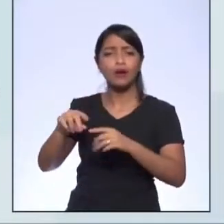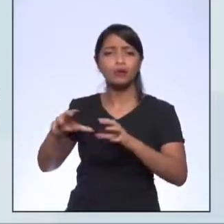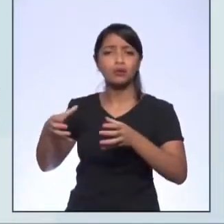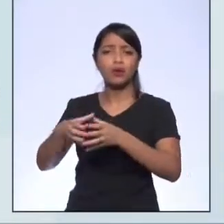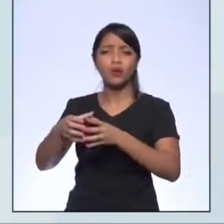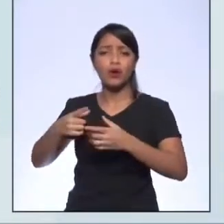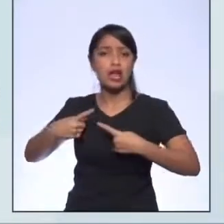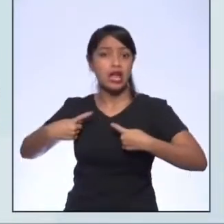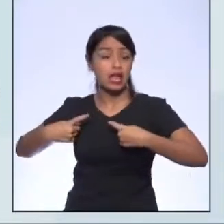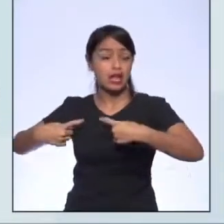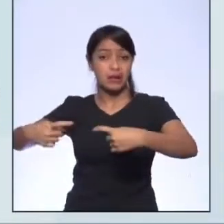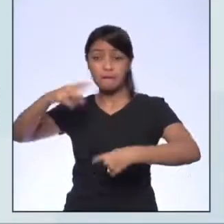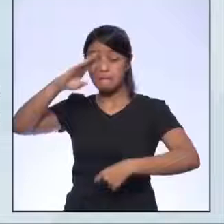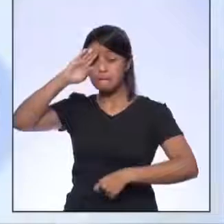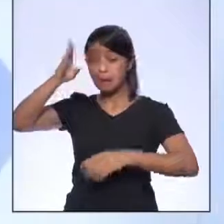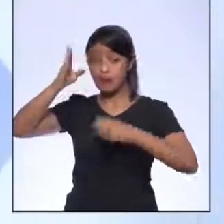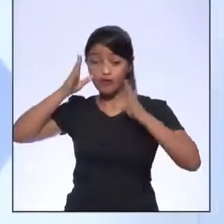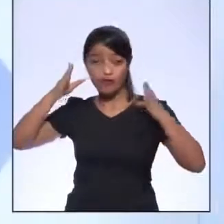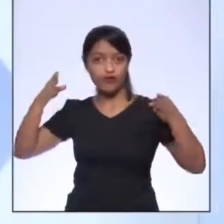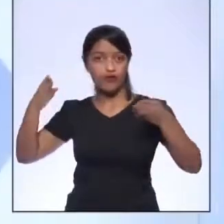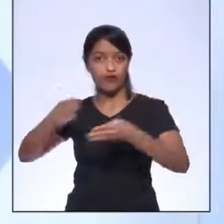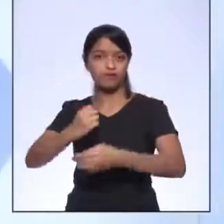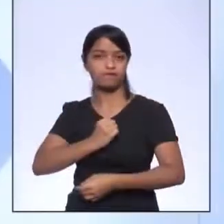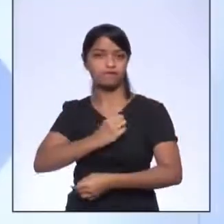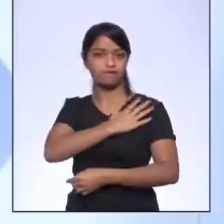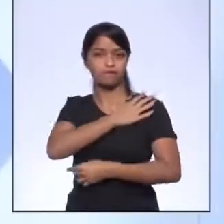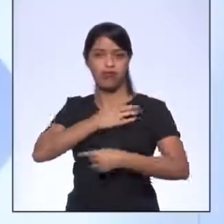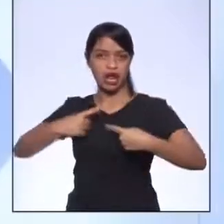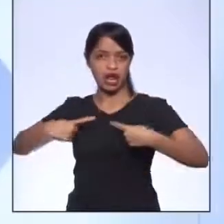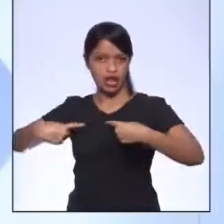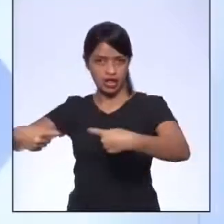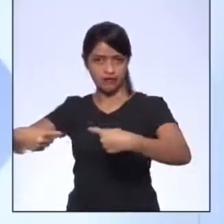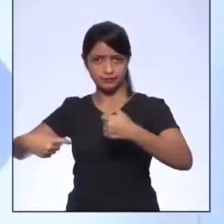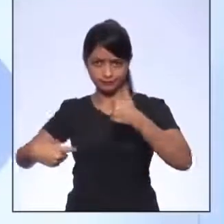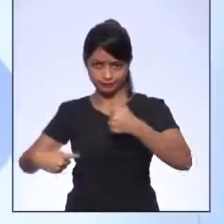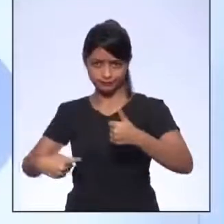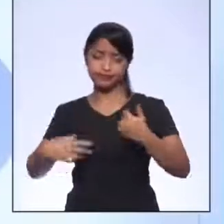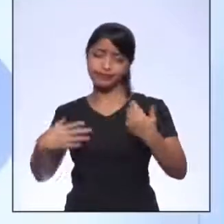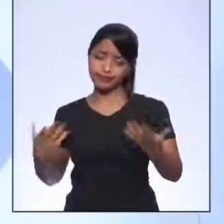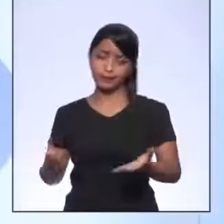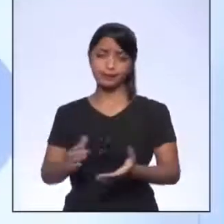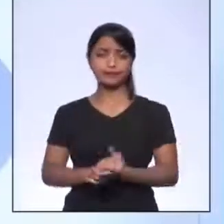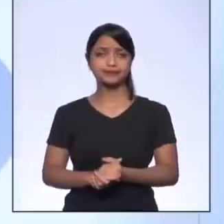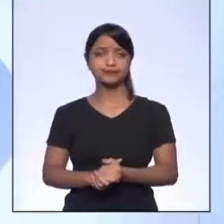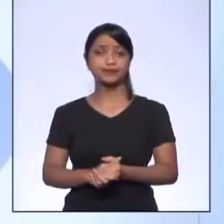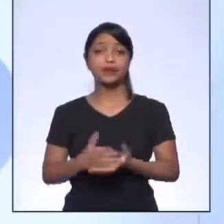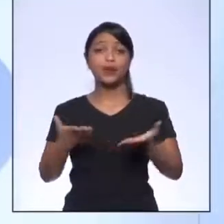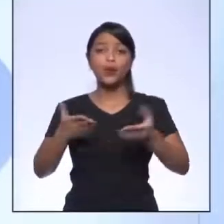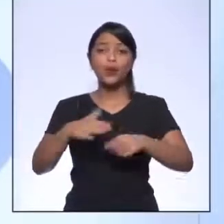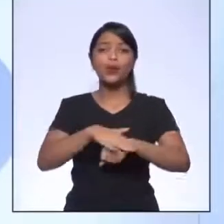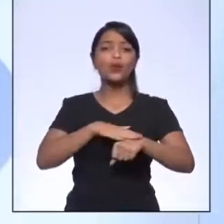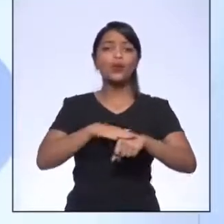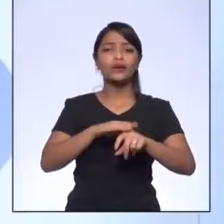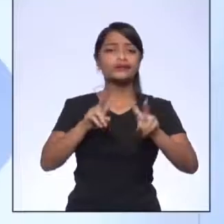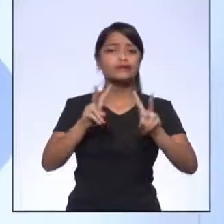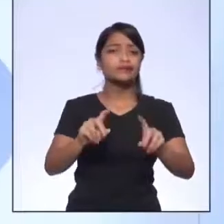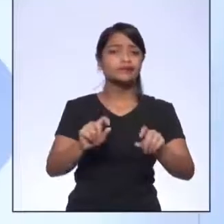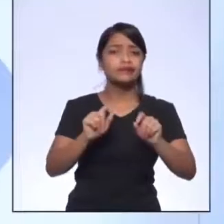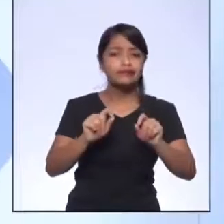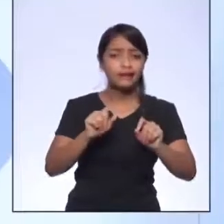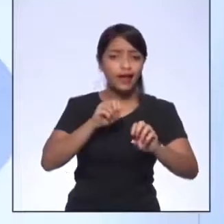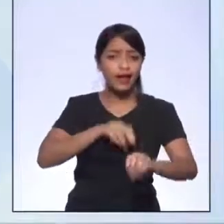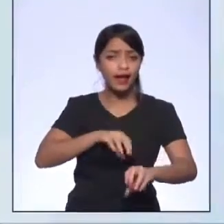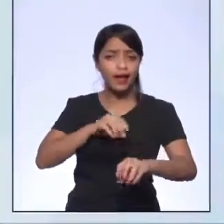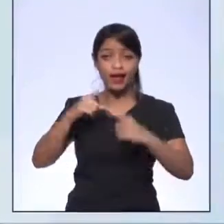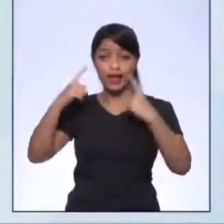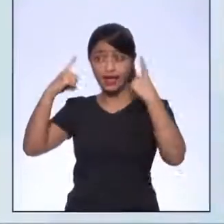aí à cultura militar. Então, hoje nós falamos sobre o legado da cultura grega. Vou deixar para vocês uma avaliação